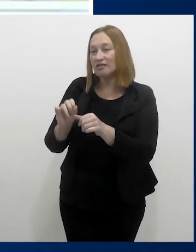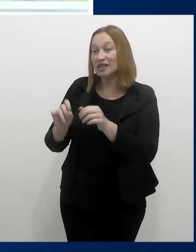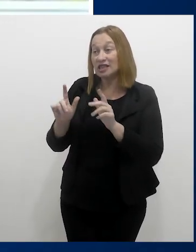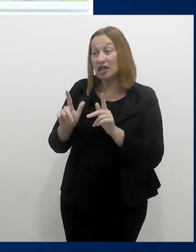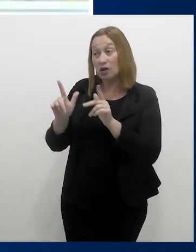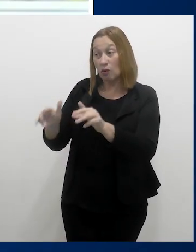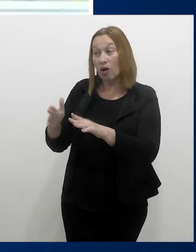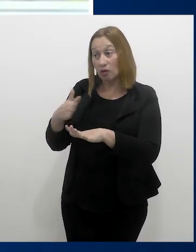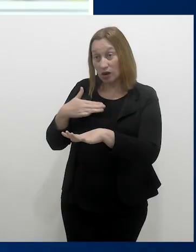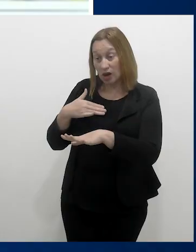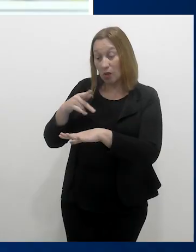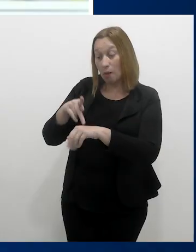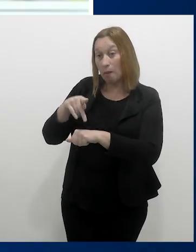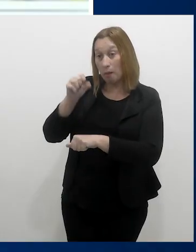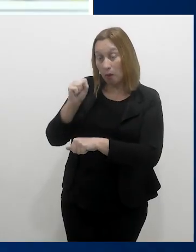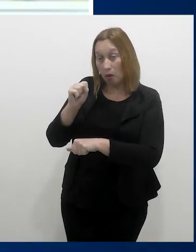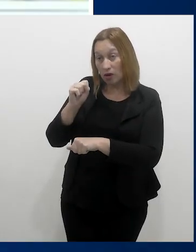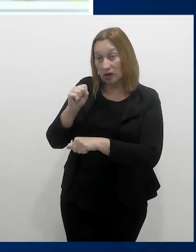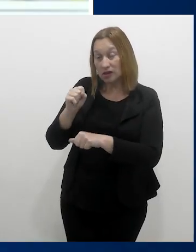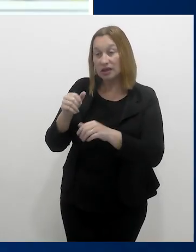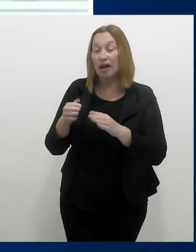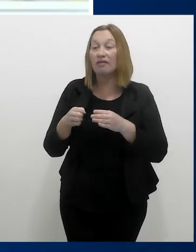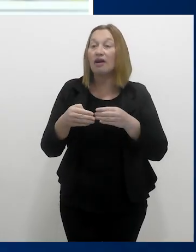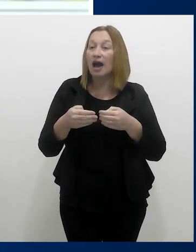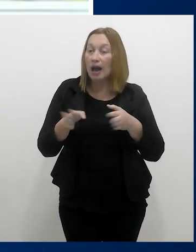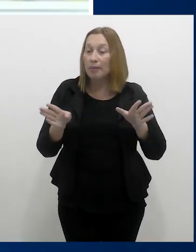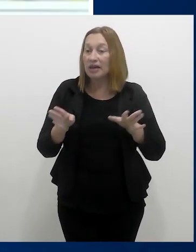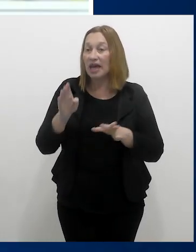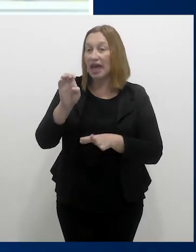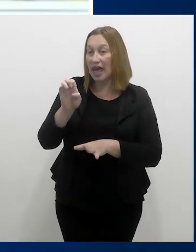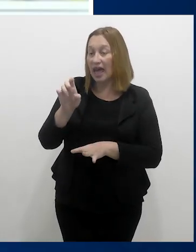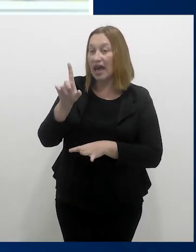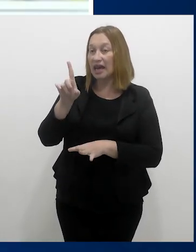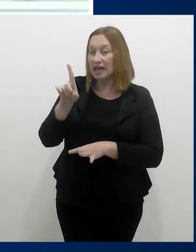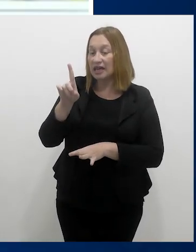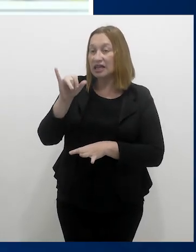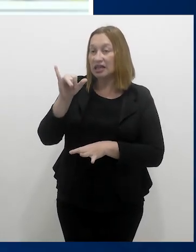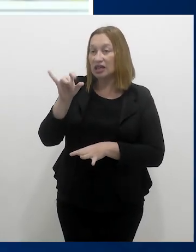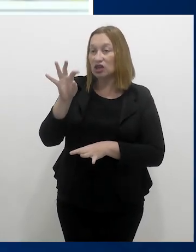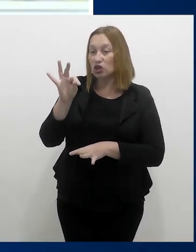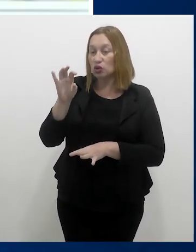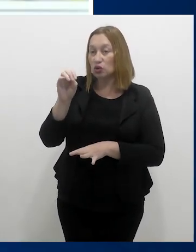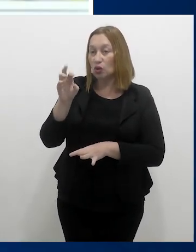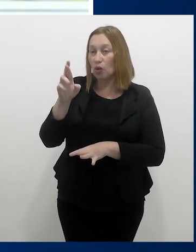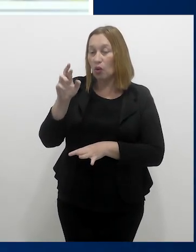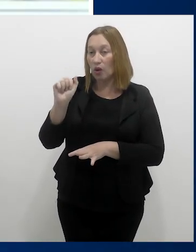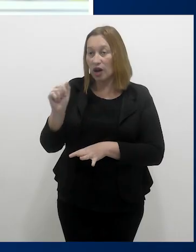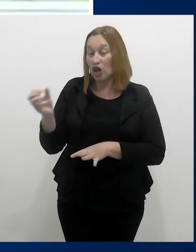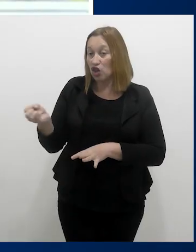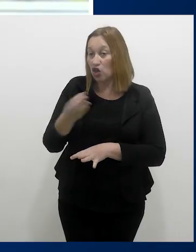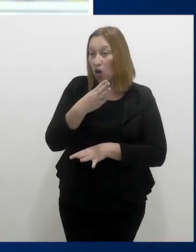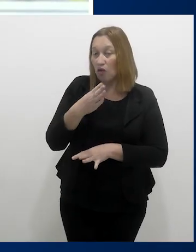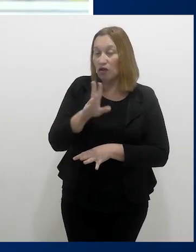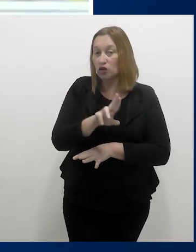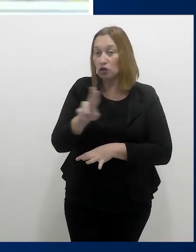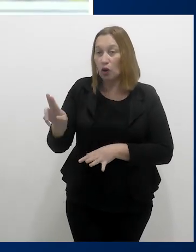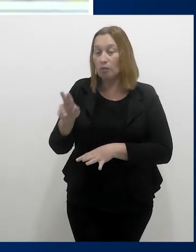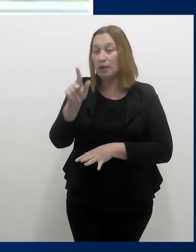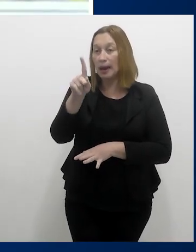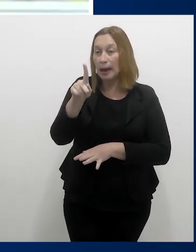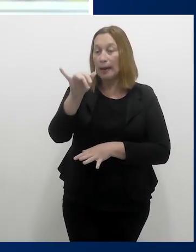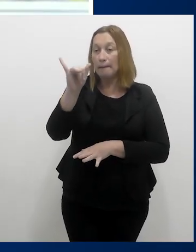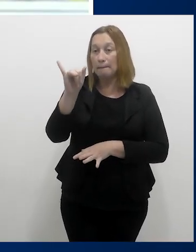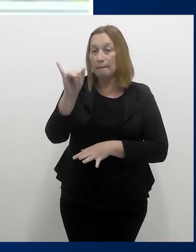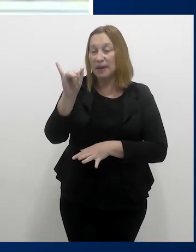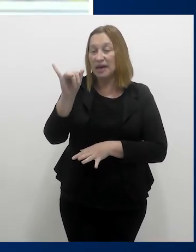a mesma pós que eu, que estavam abrindo uma editora nova, que é a editora Pitanga, e com essa